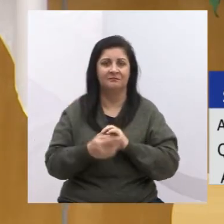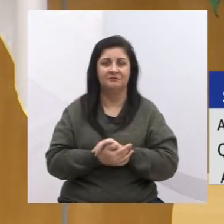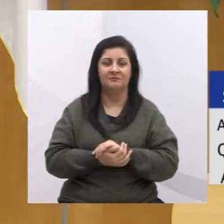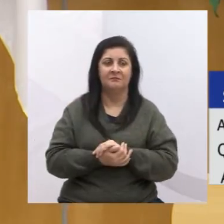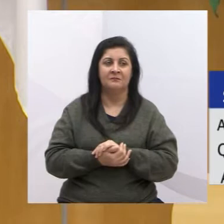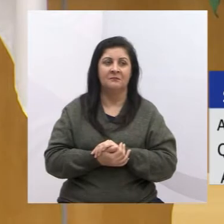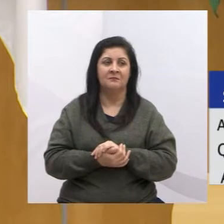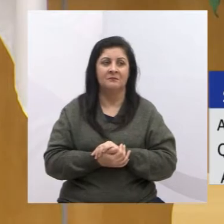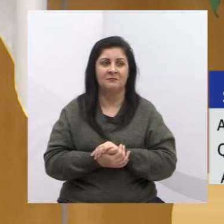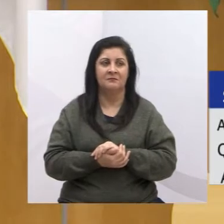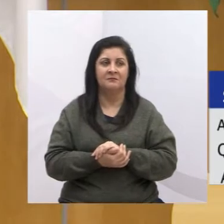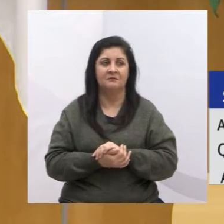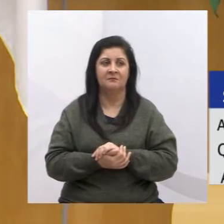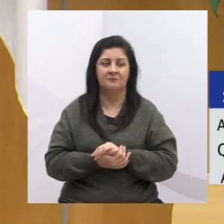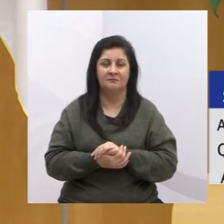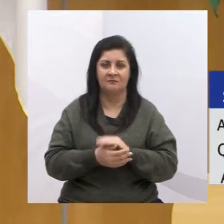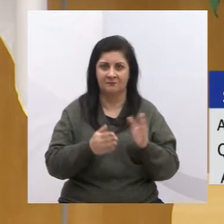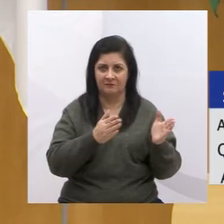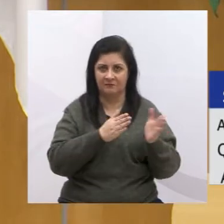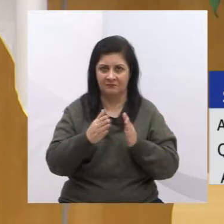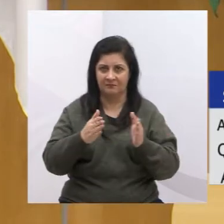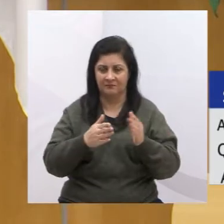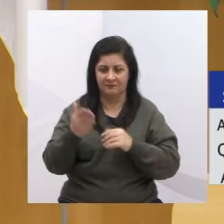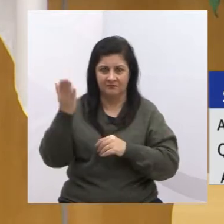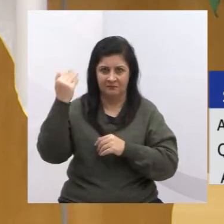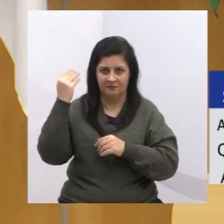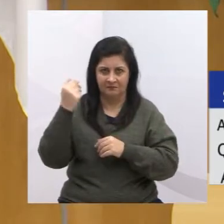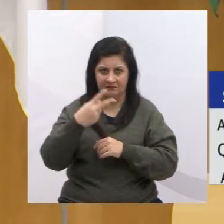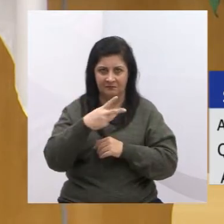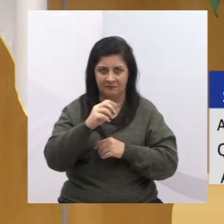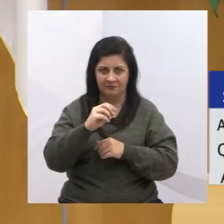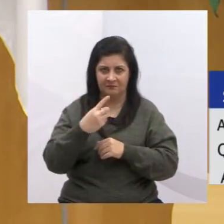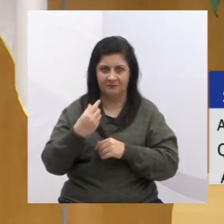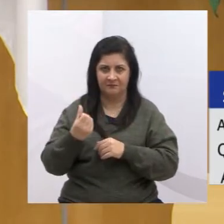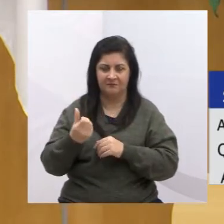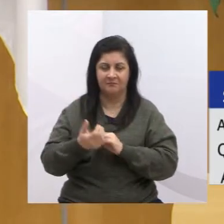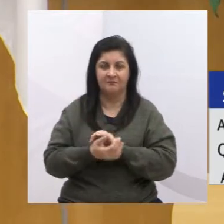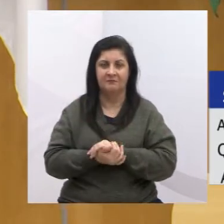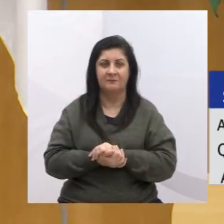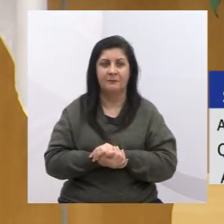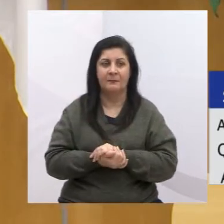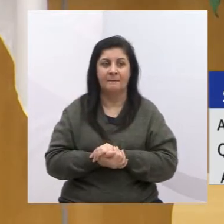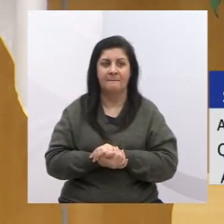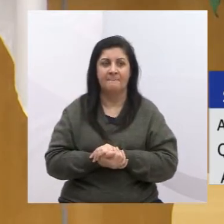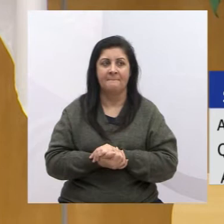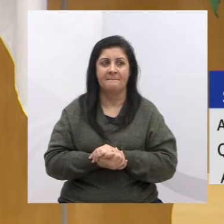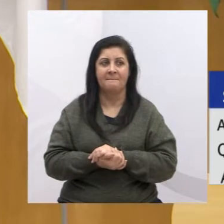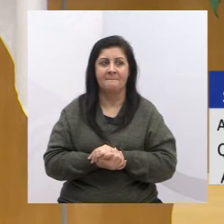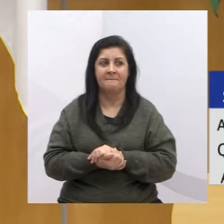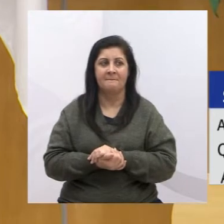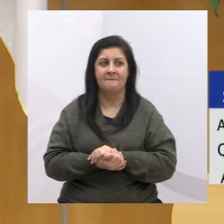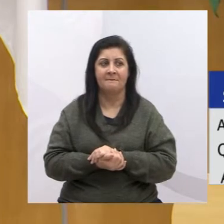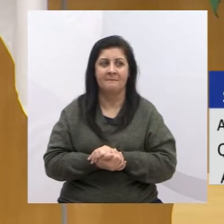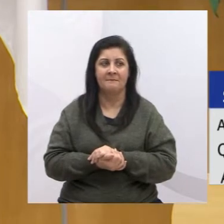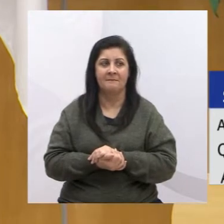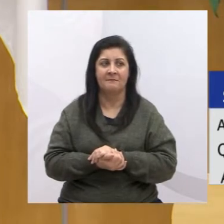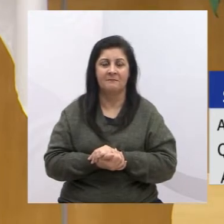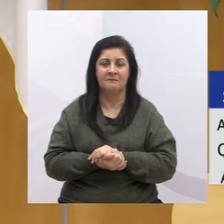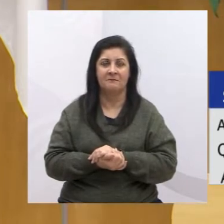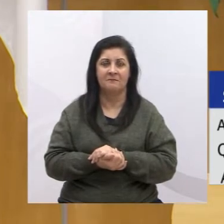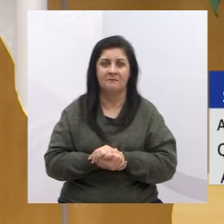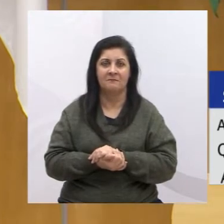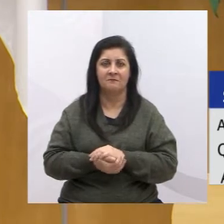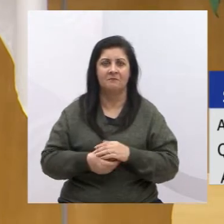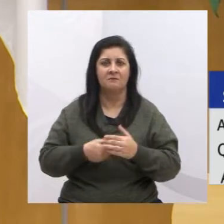outra legislatura, de 2013 a 2016, eu tive uma atuação